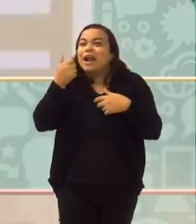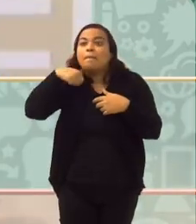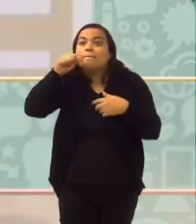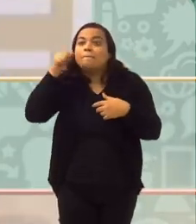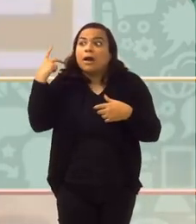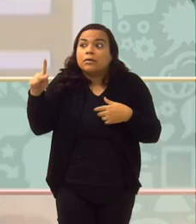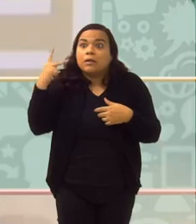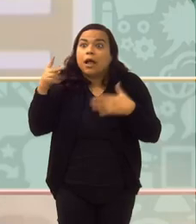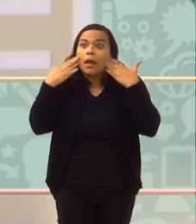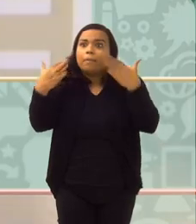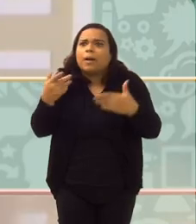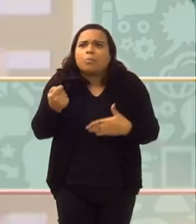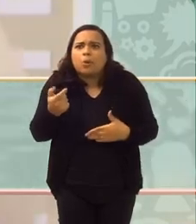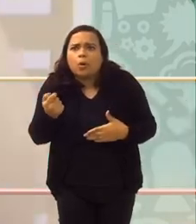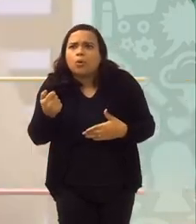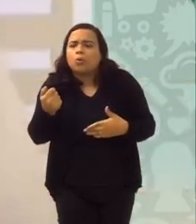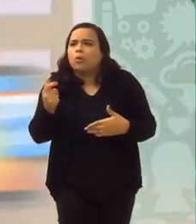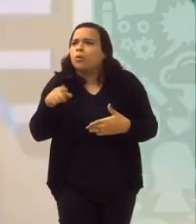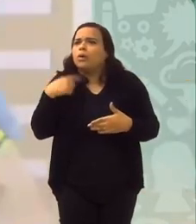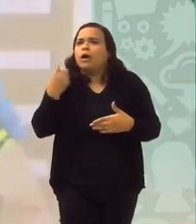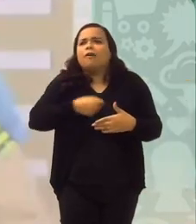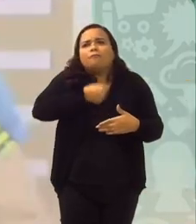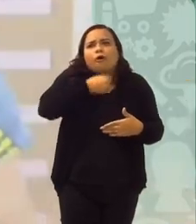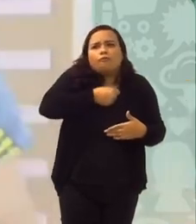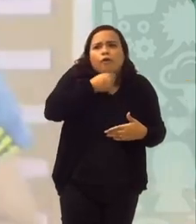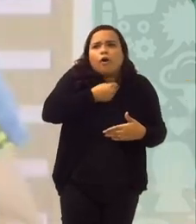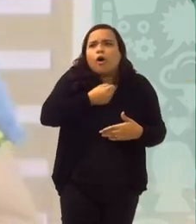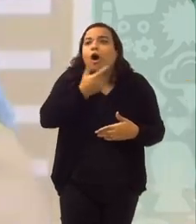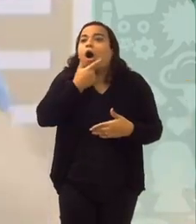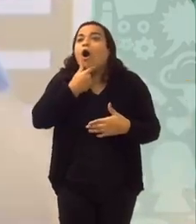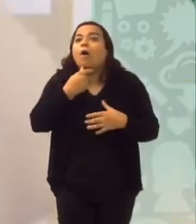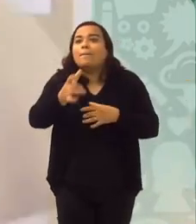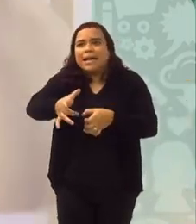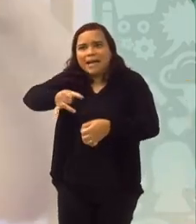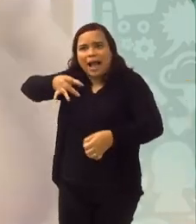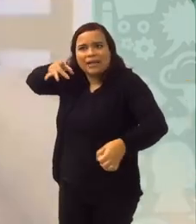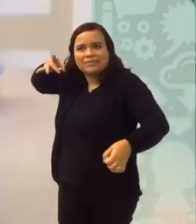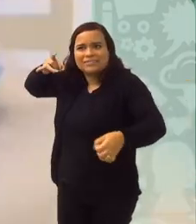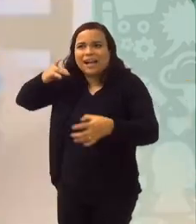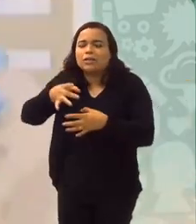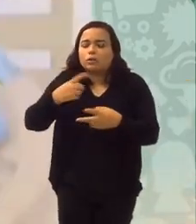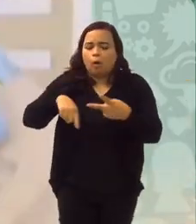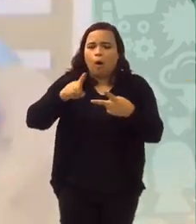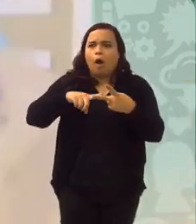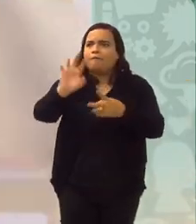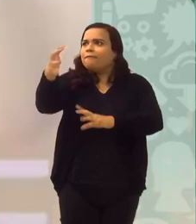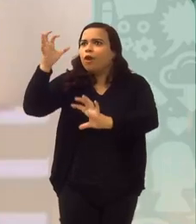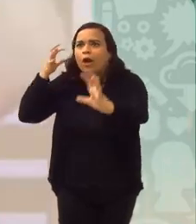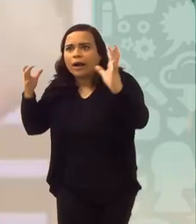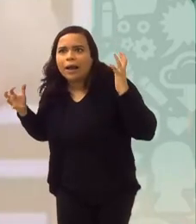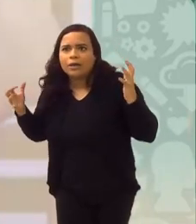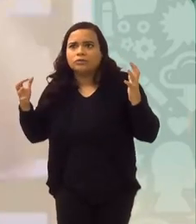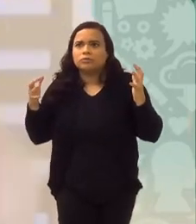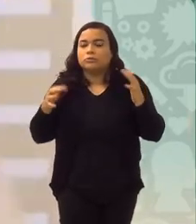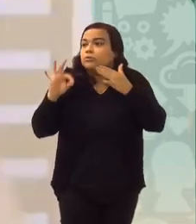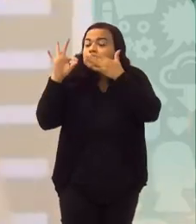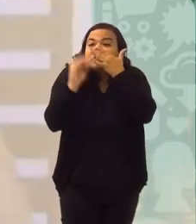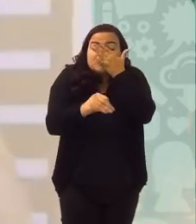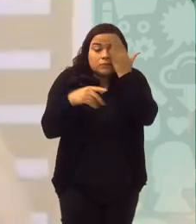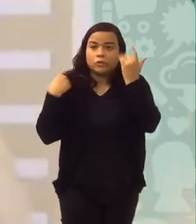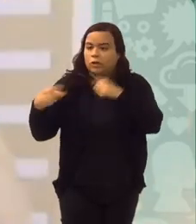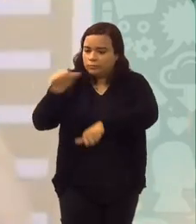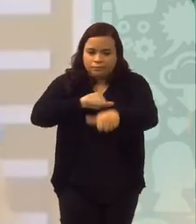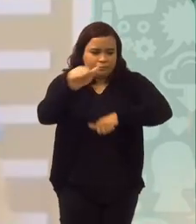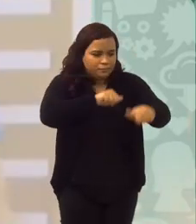muito pouco na história, mas que é de fundamental importância. A gente se coloca no lugar da avó, do caçador, da floresta, da casa da avó. A